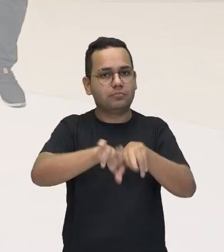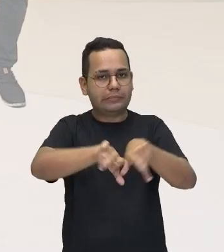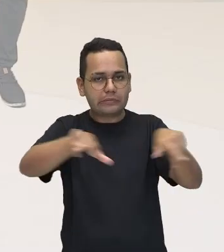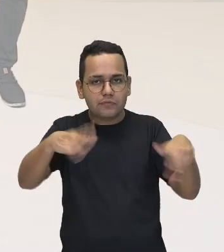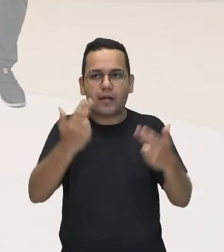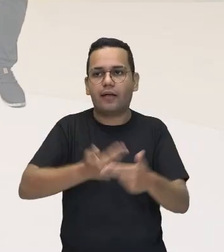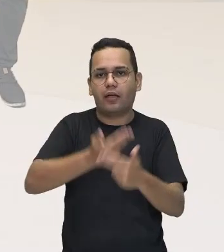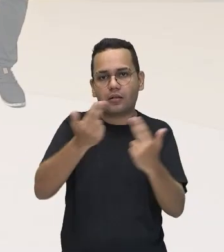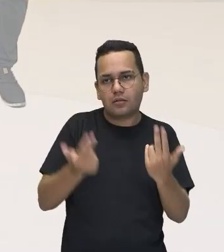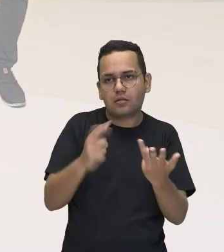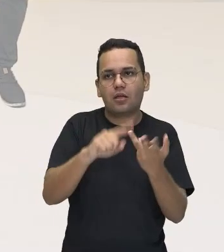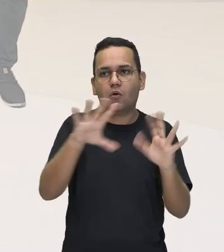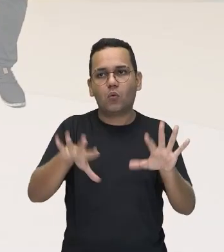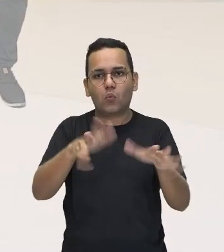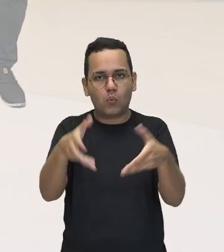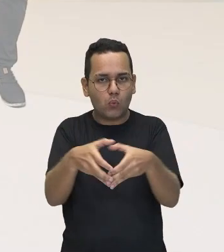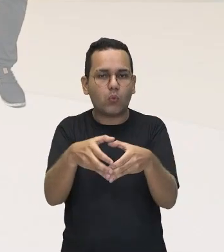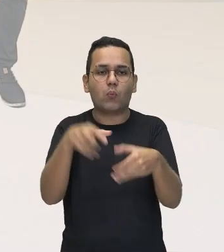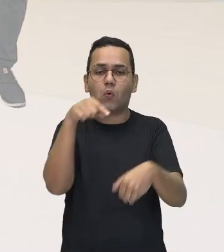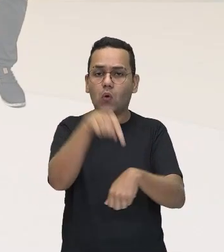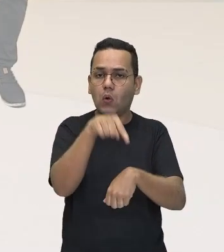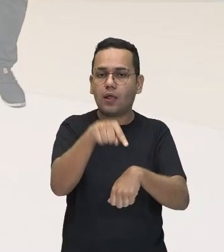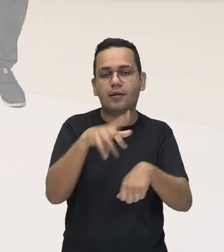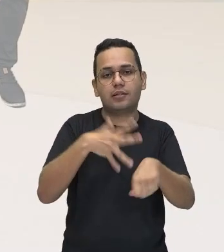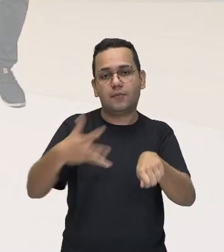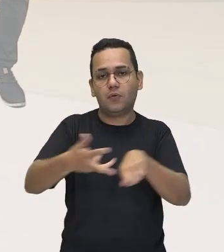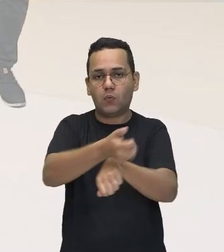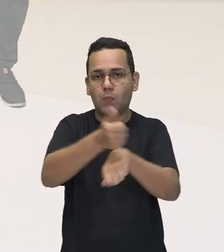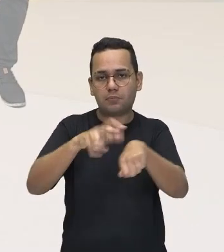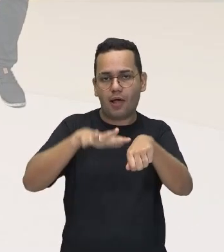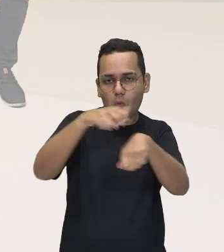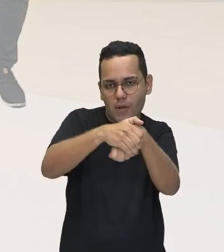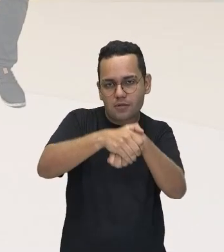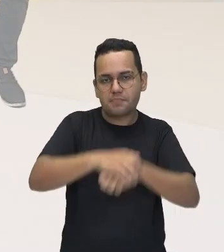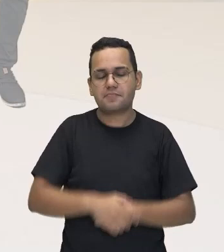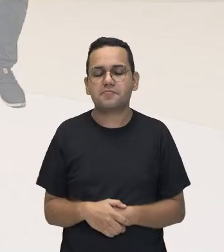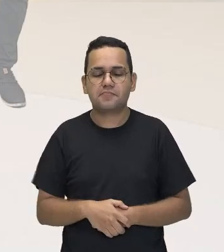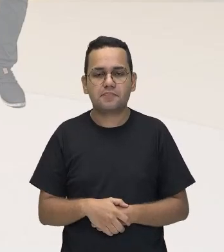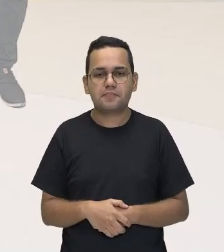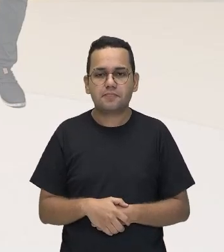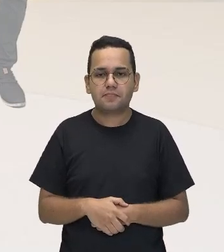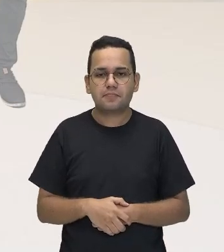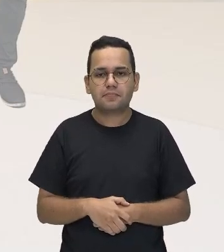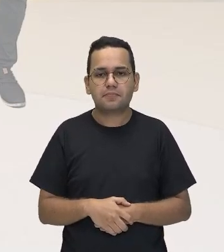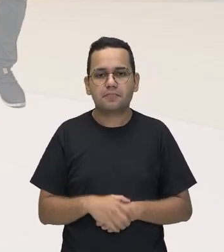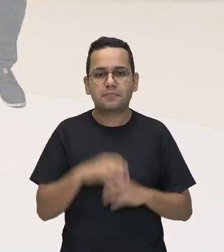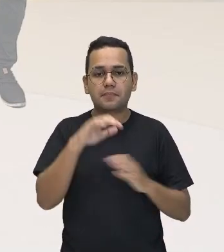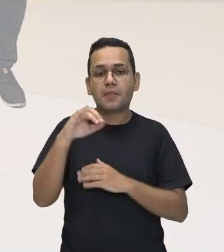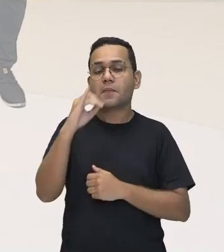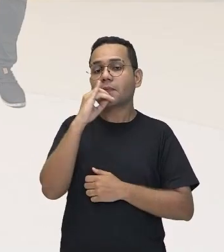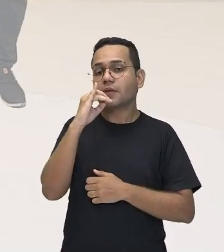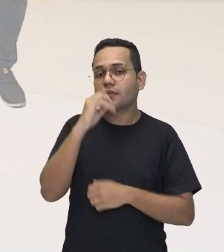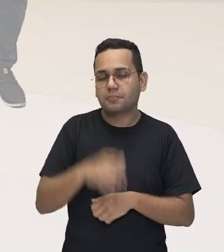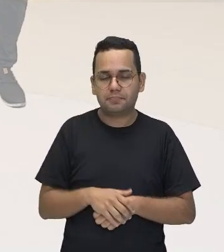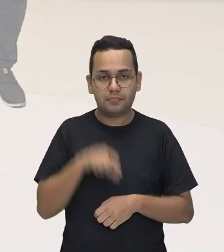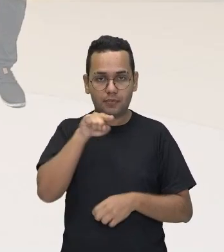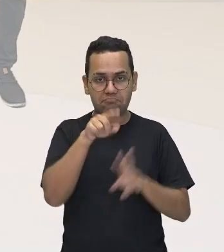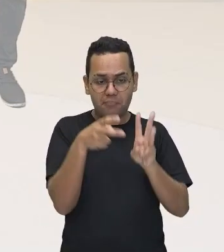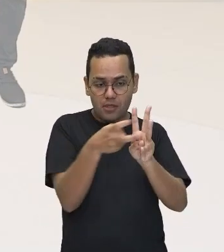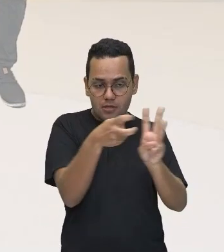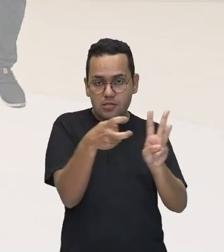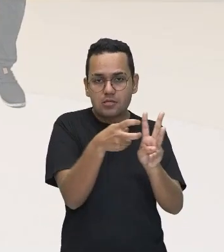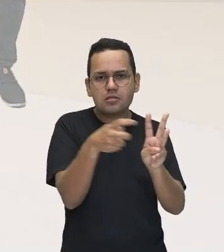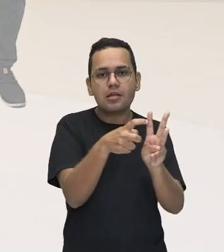etnias, diferentes grupos que acabaram ocupando essa região, né? Como as populações indígenas, né, professor? Que vão trazer a